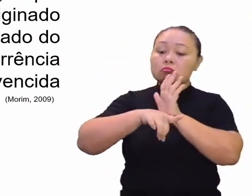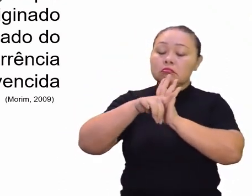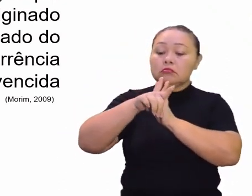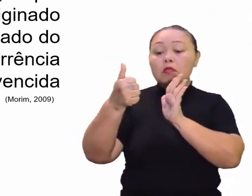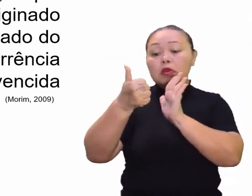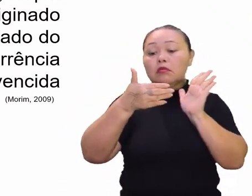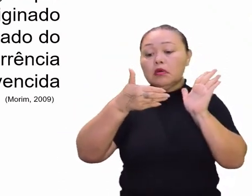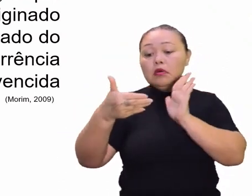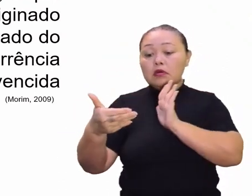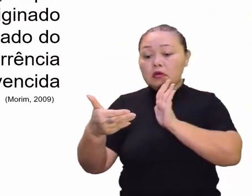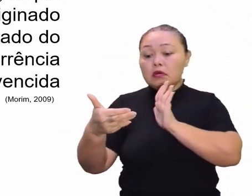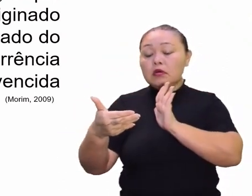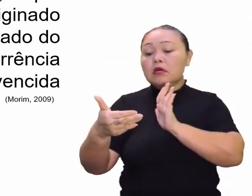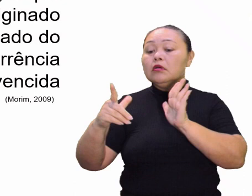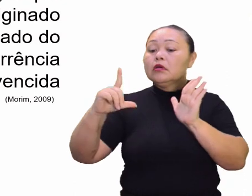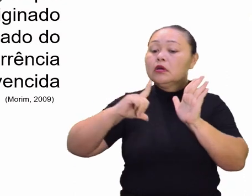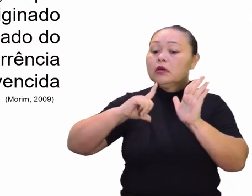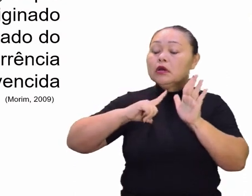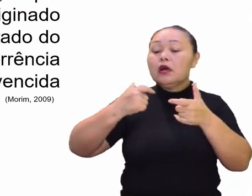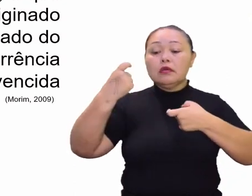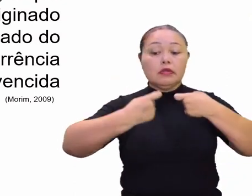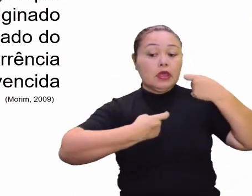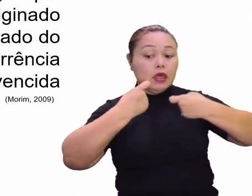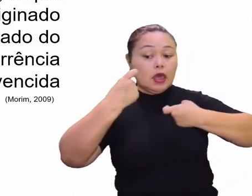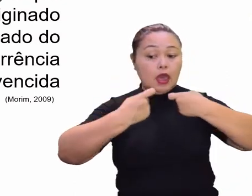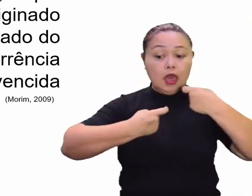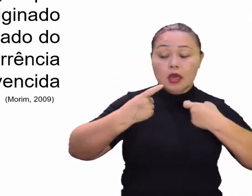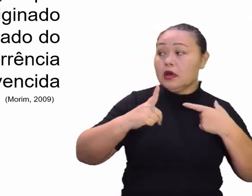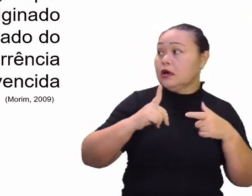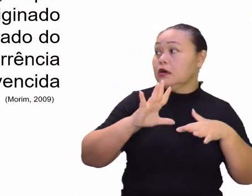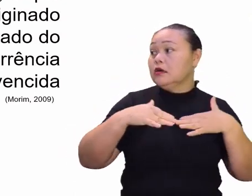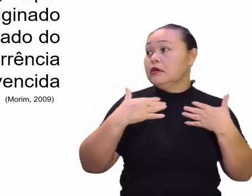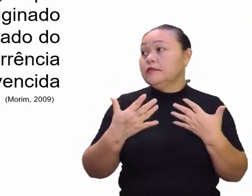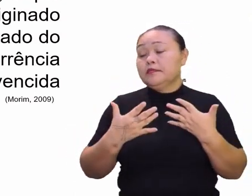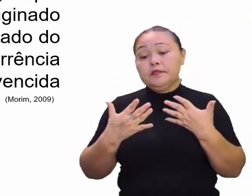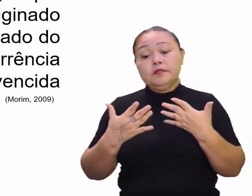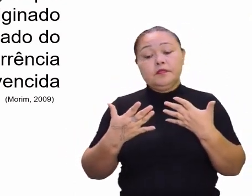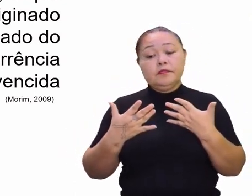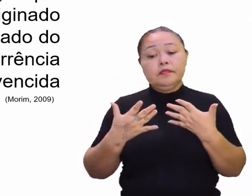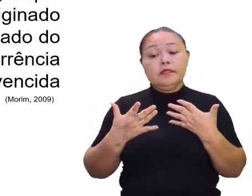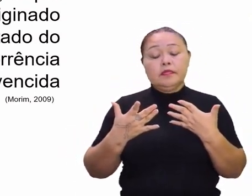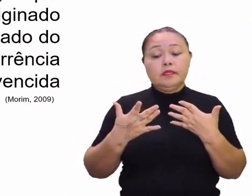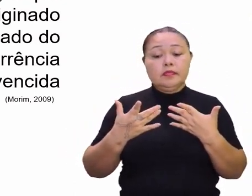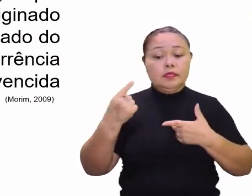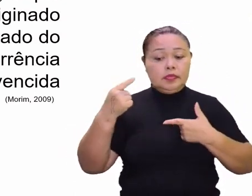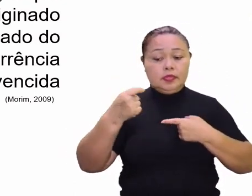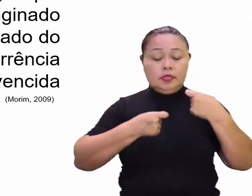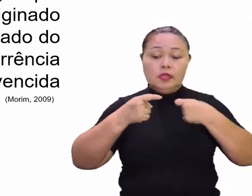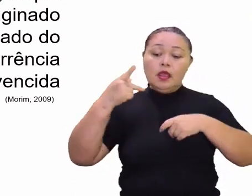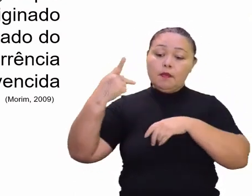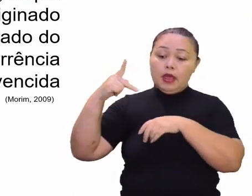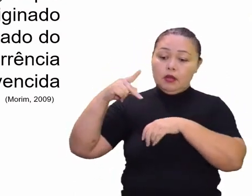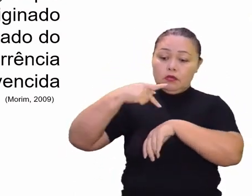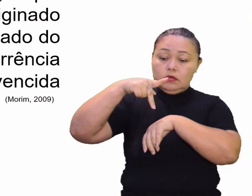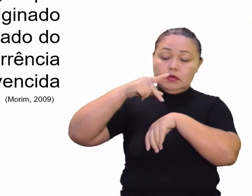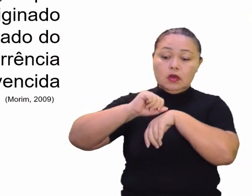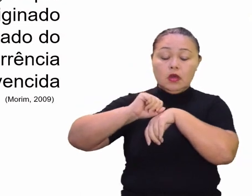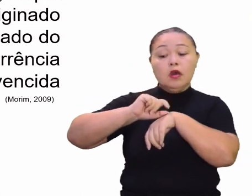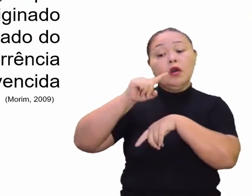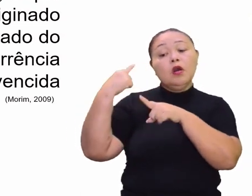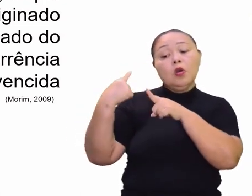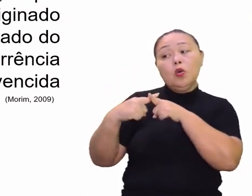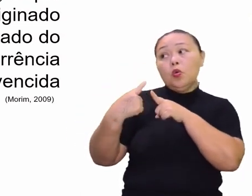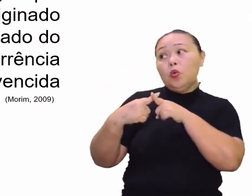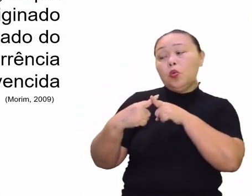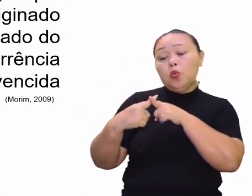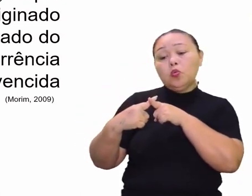no primeiro momento? É lembrar o seguinte, estava tendo a guerra, e a guerra lá do Paraguai era por conta